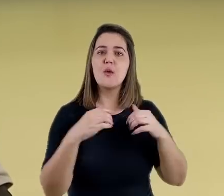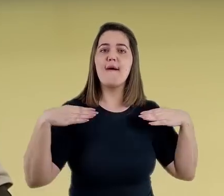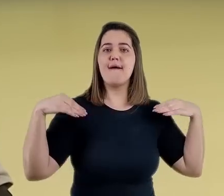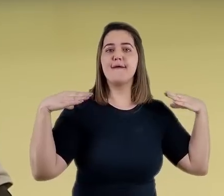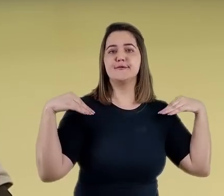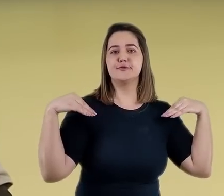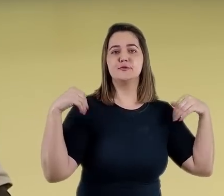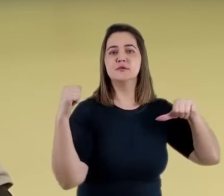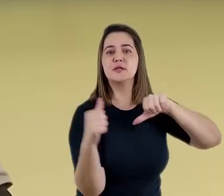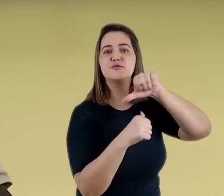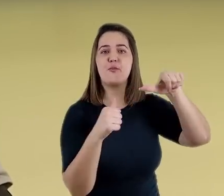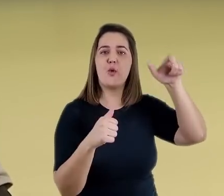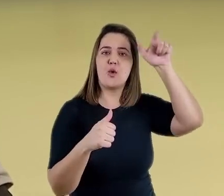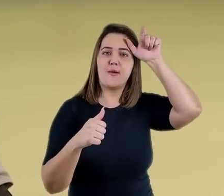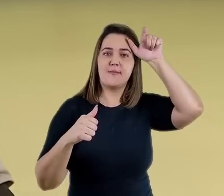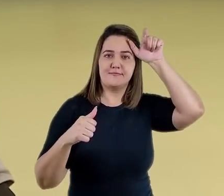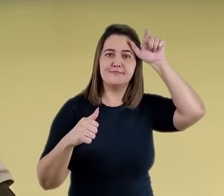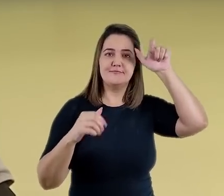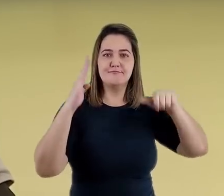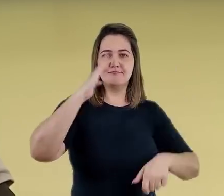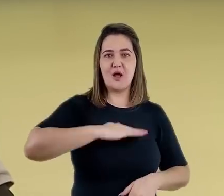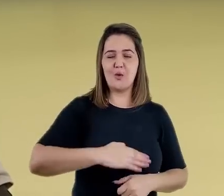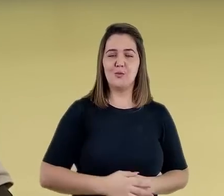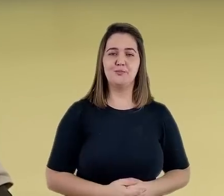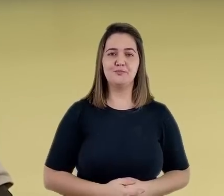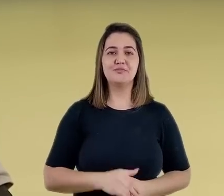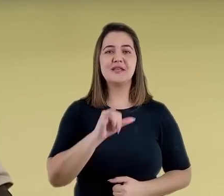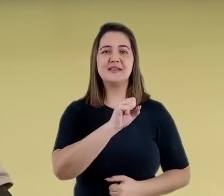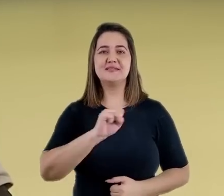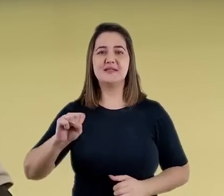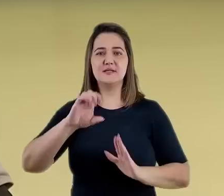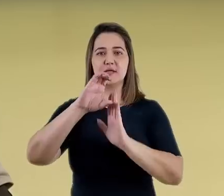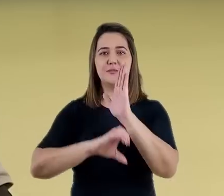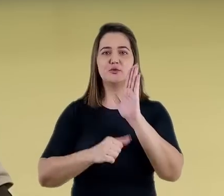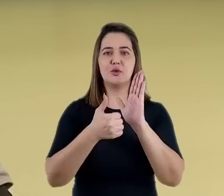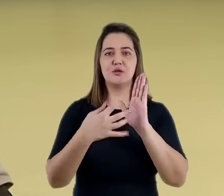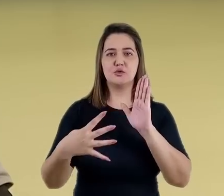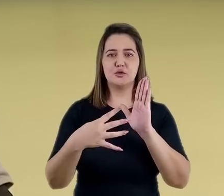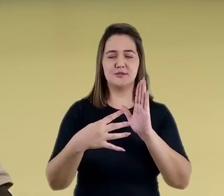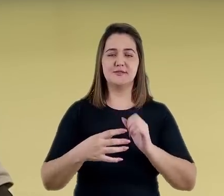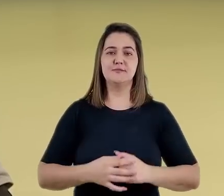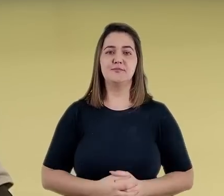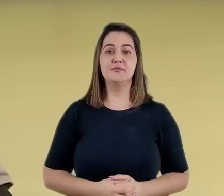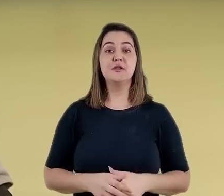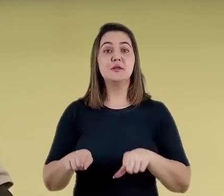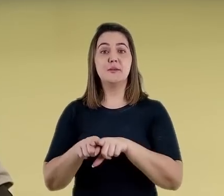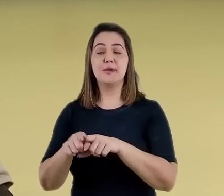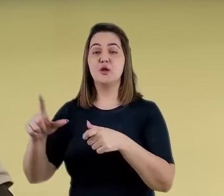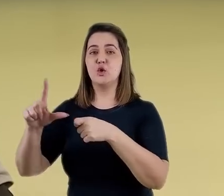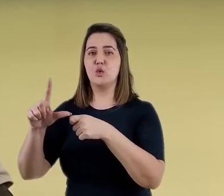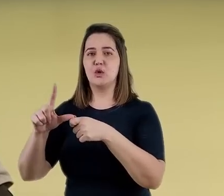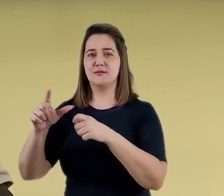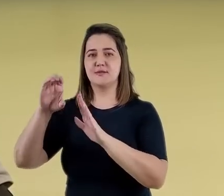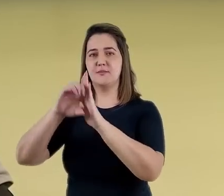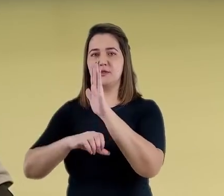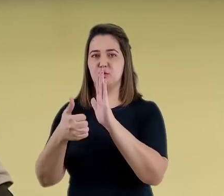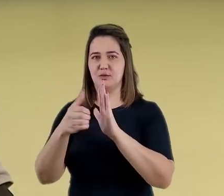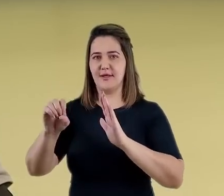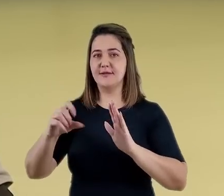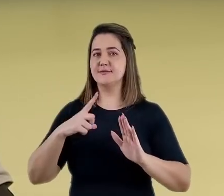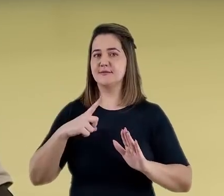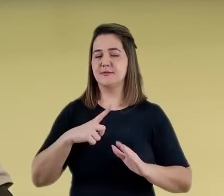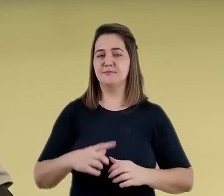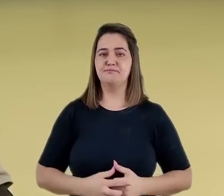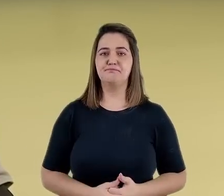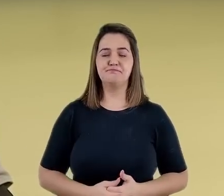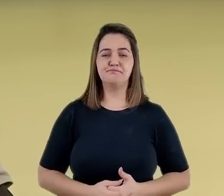tornaram demônios. Você pode ler também isto em Isaías capítulo 14, 12 a 15 e Lucas 10, 18.